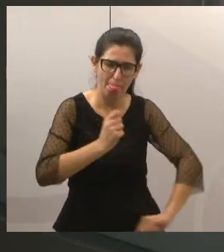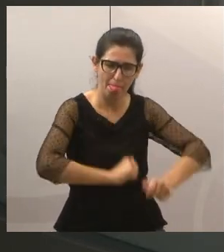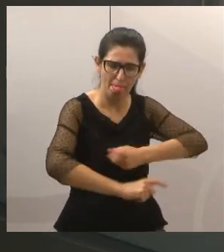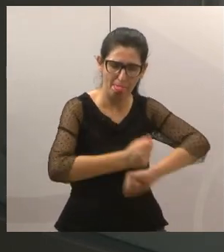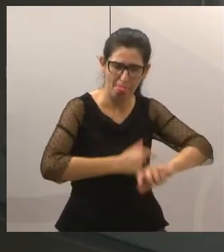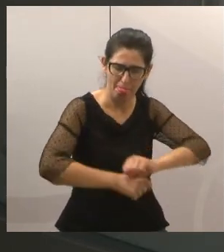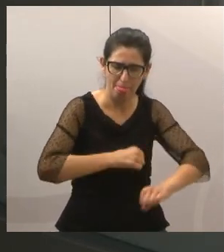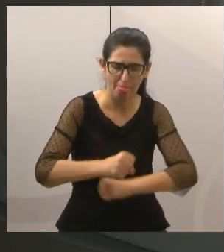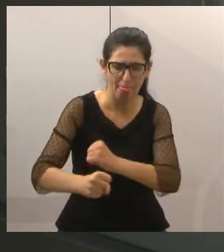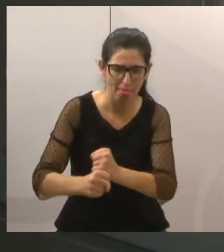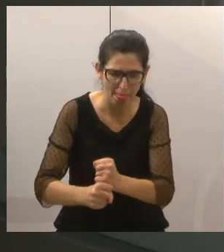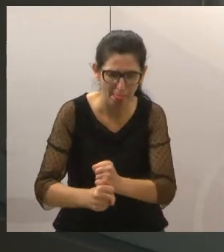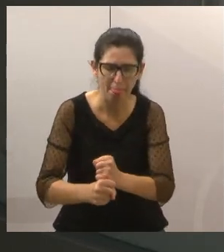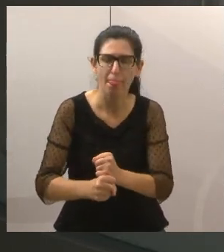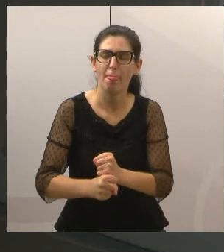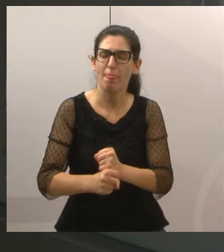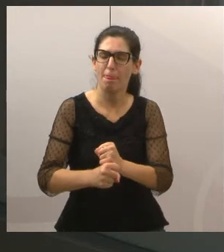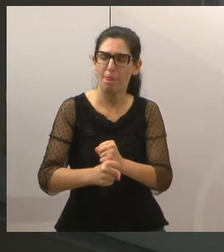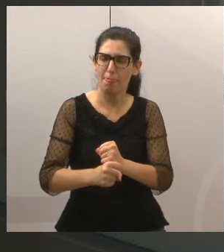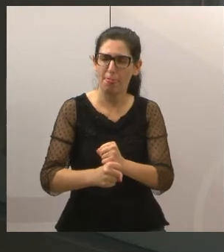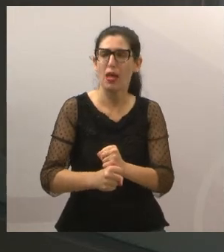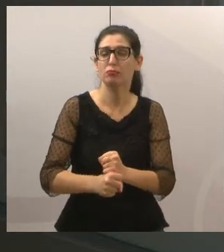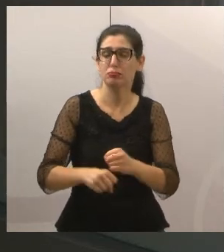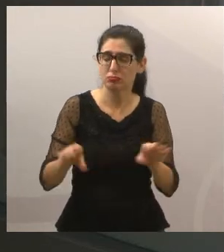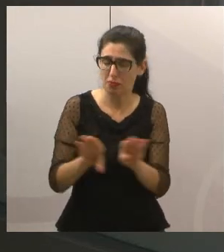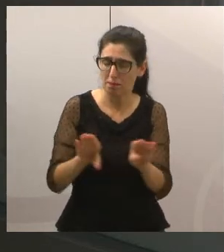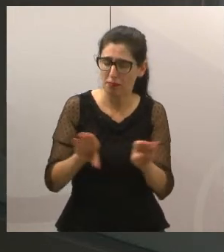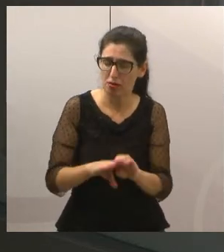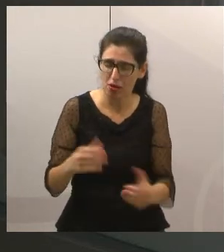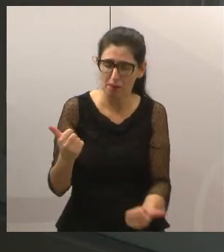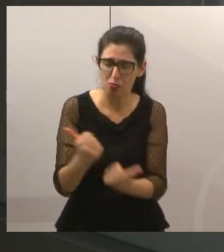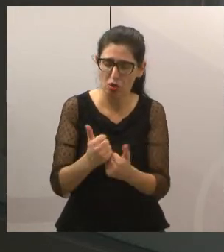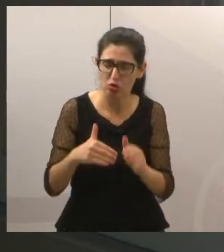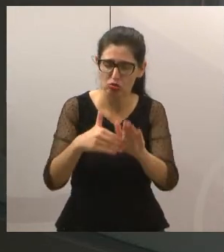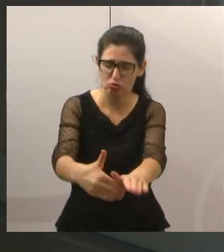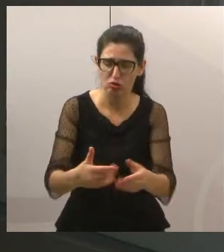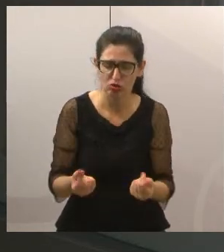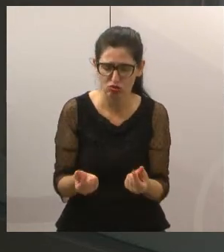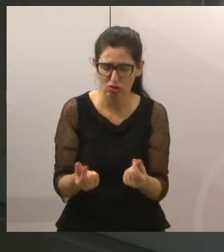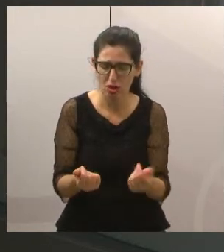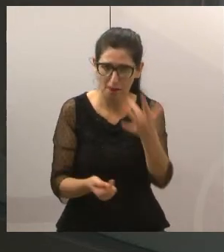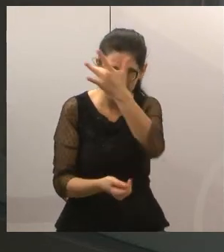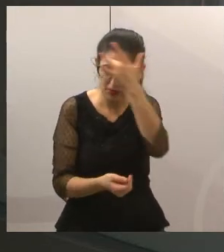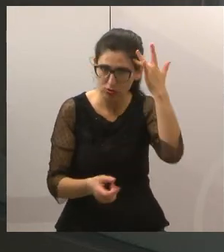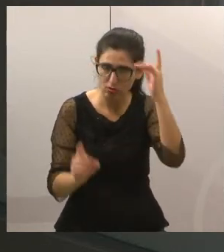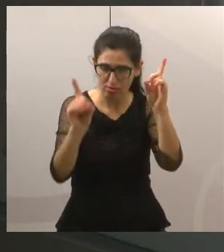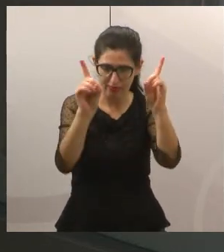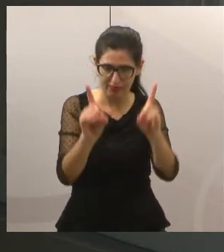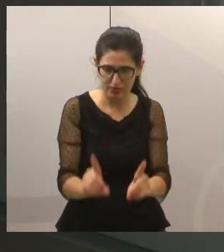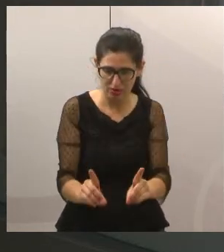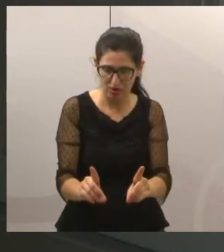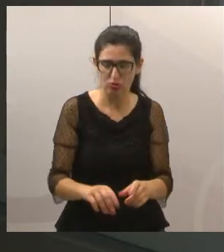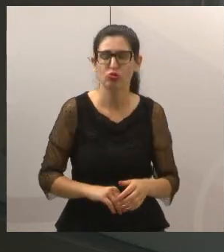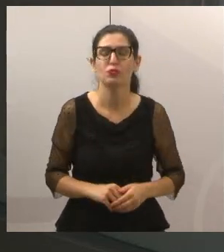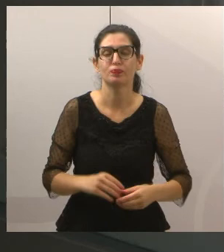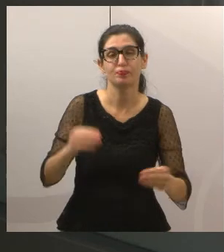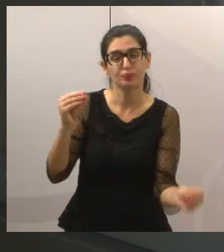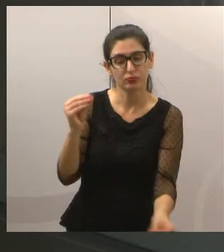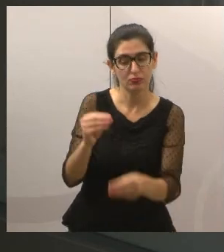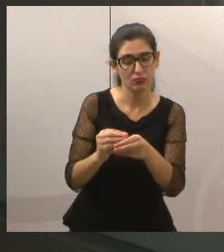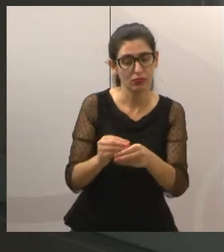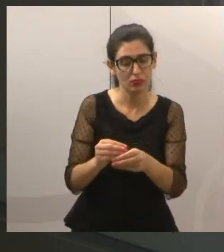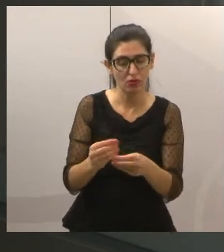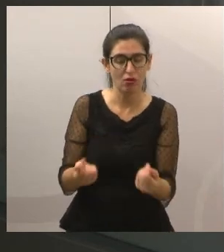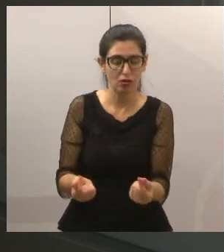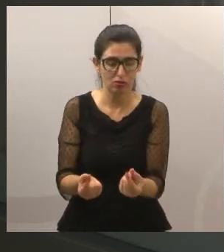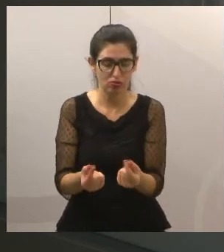nas entidades assistenciais que cuidam da pessoa com deficiência. Então, nós já deixamos esse reajuste, independente da emenda impositiva, está